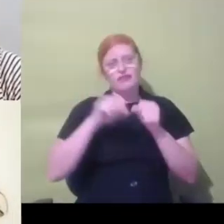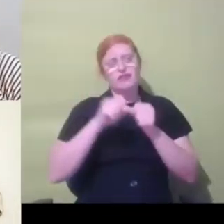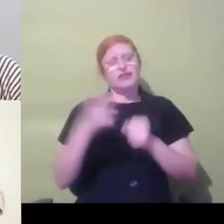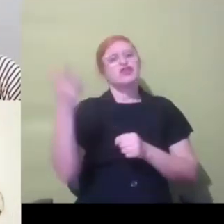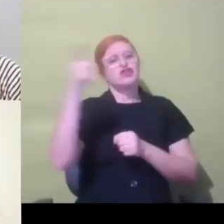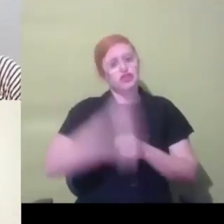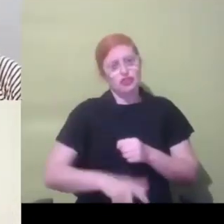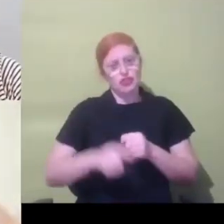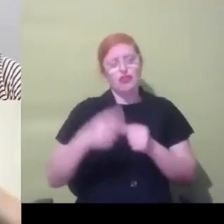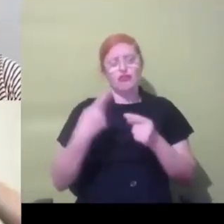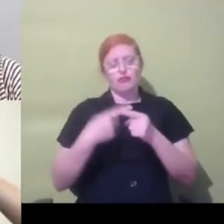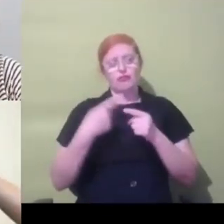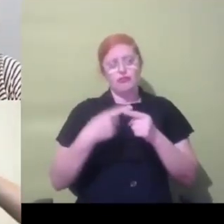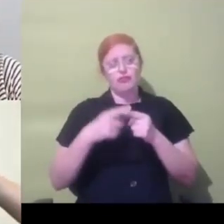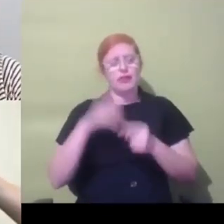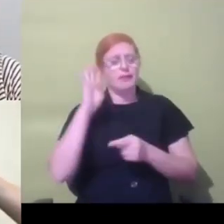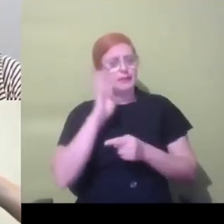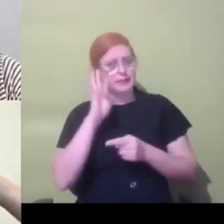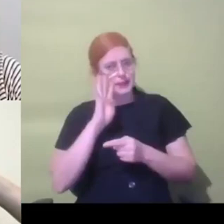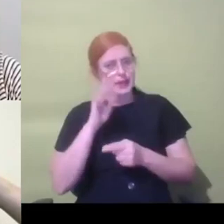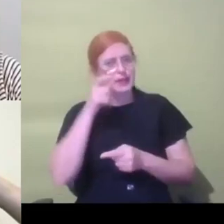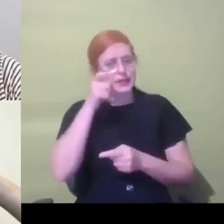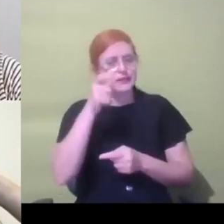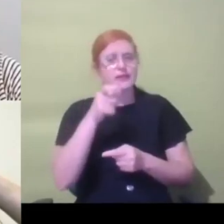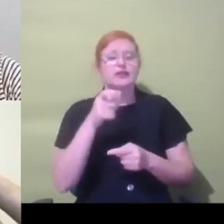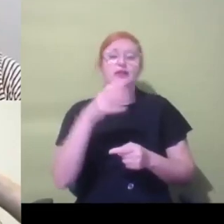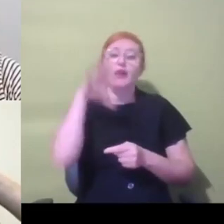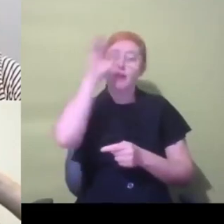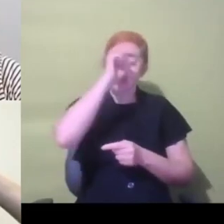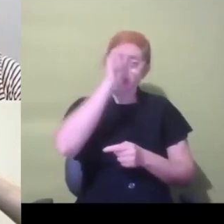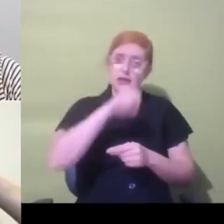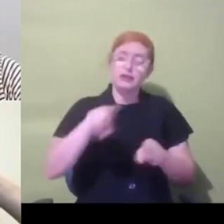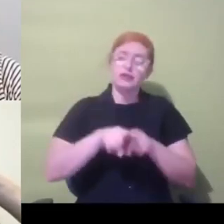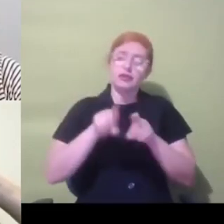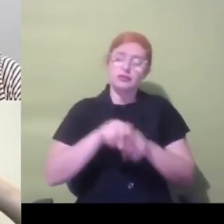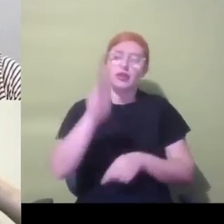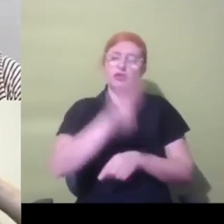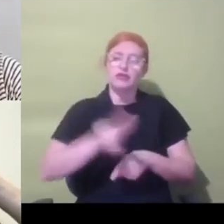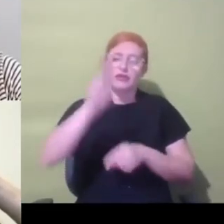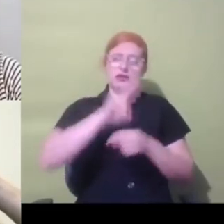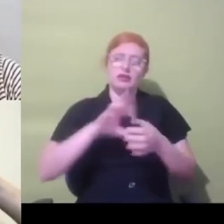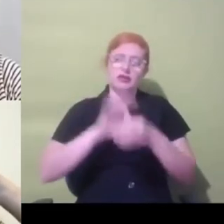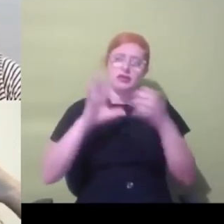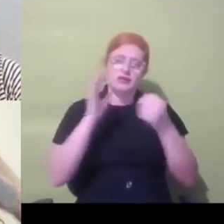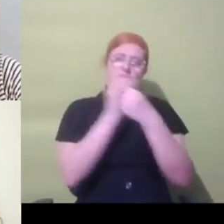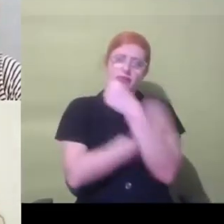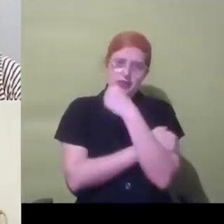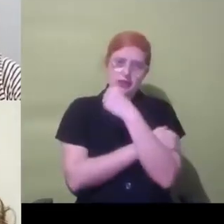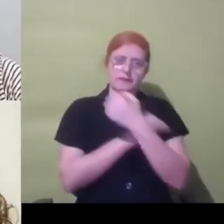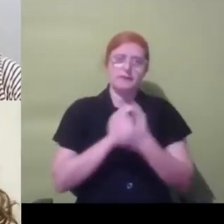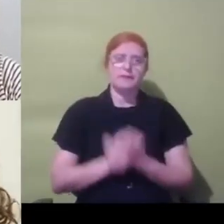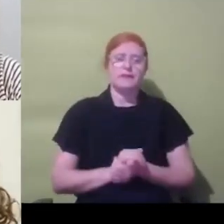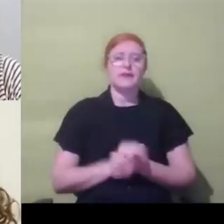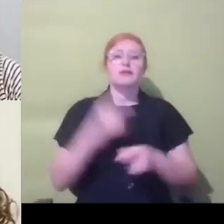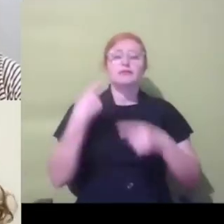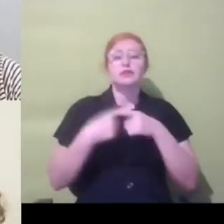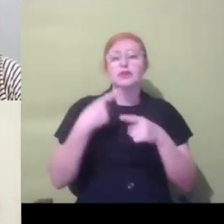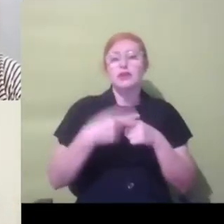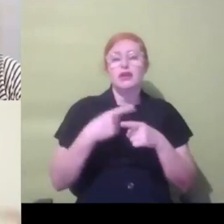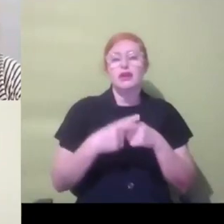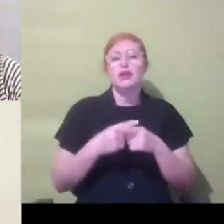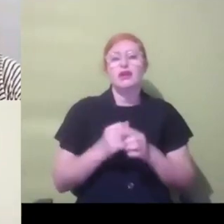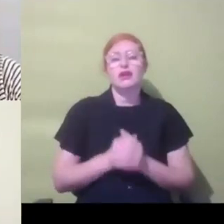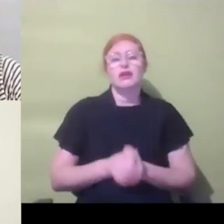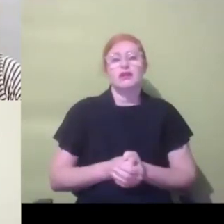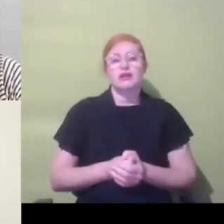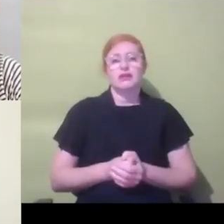formato super interessante, assim. E que eu acho que a gente aprendeu muito enquanto Universidade Feminista com ele. Porque, aí sim, aí a